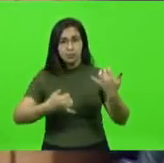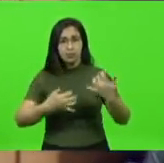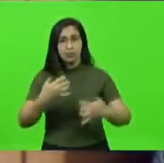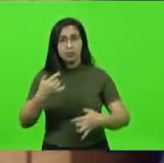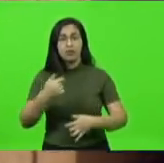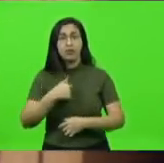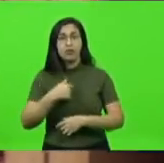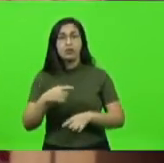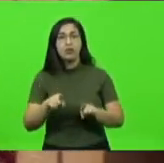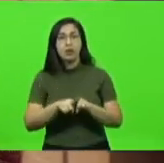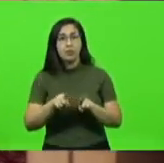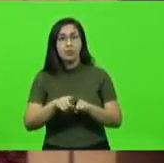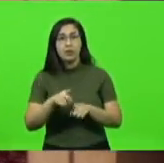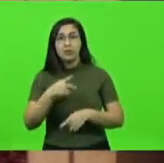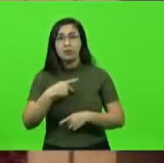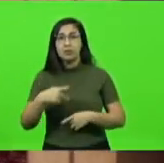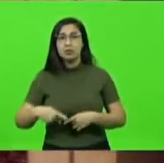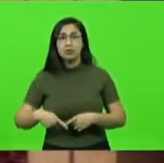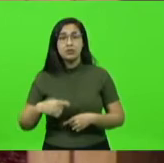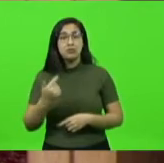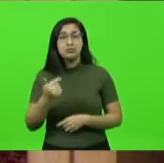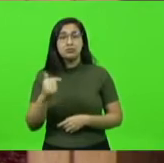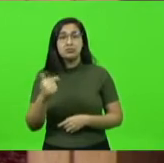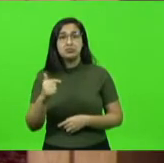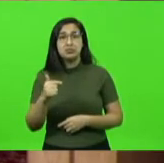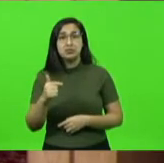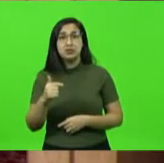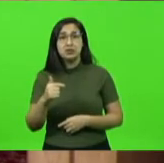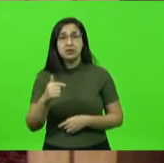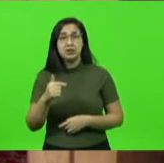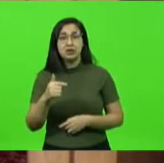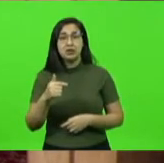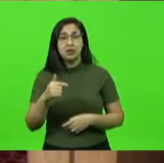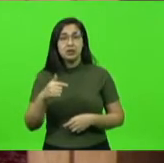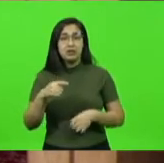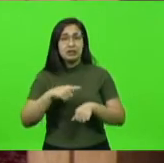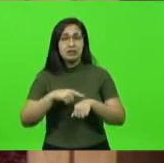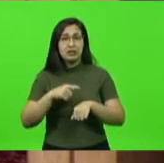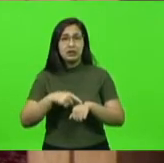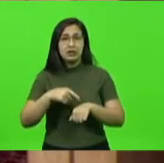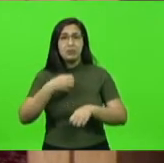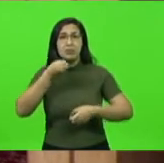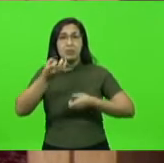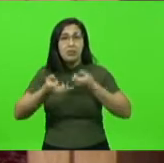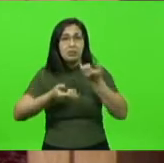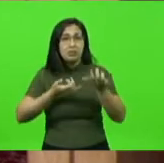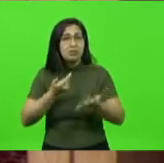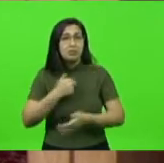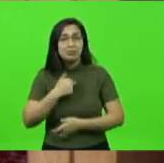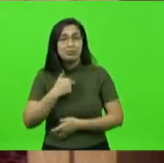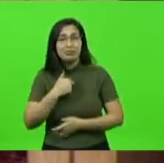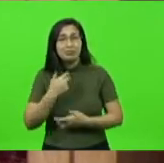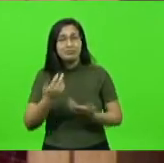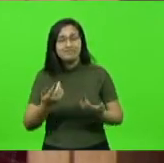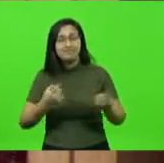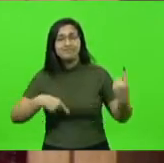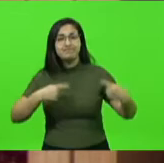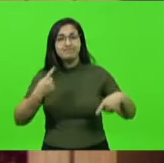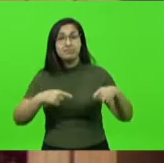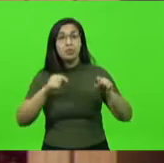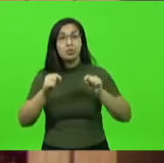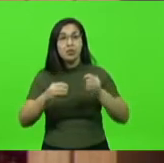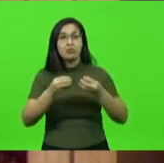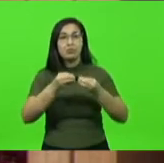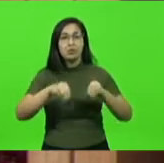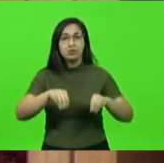presidente, não tive ainda o privilégio de me manifestar sobre essa pauta. Eu sei que o que nós estamos discutindo aqui é a prejudicialidade